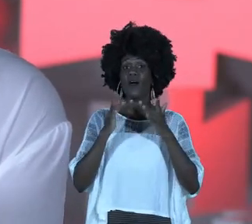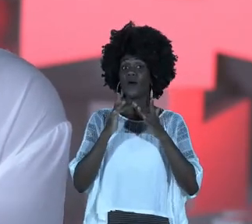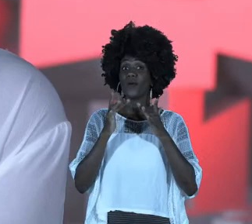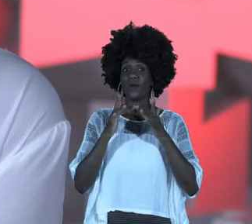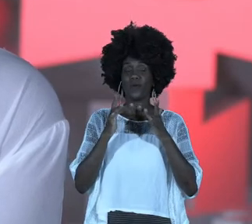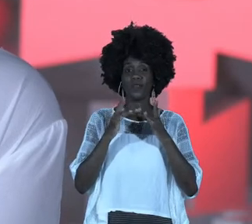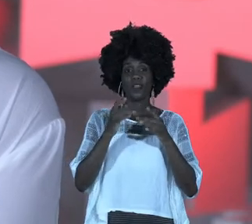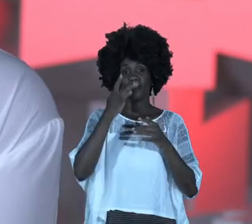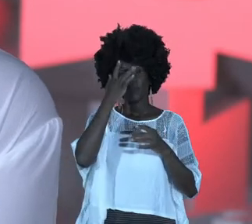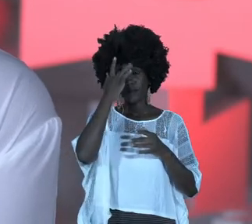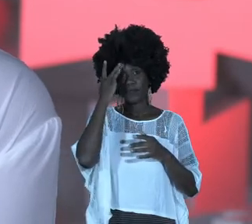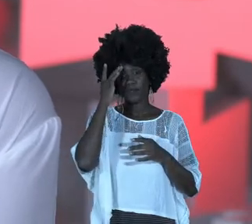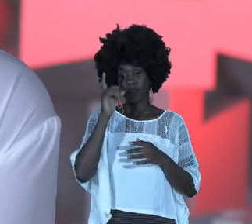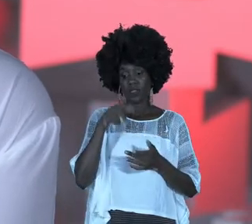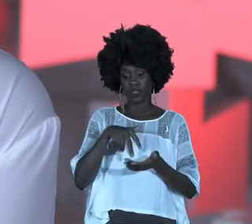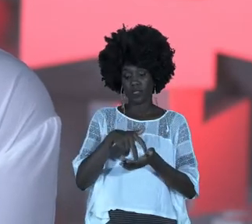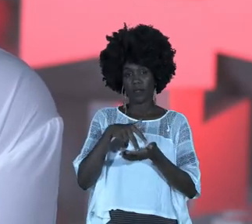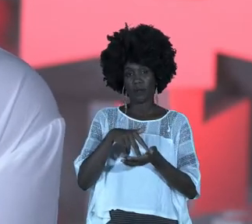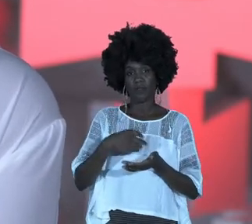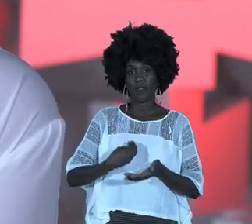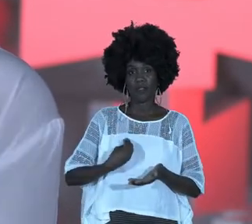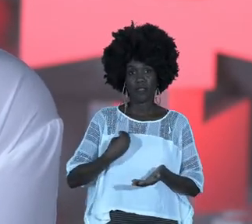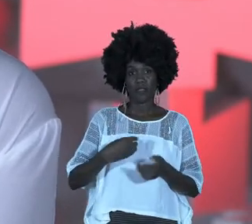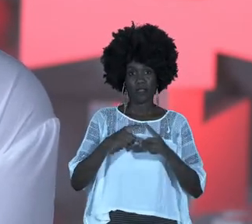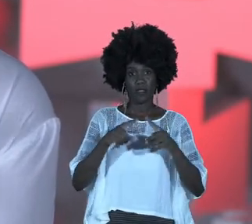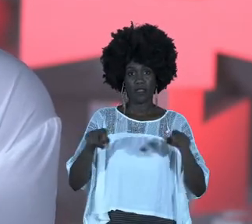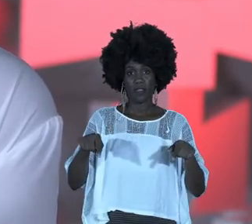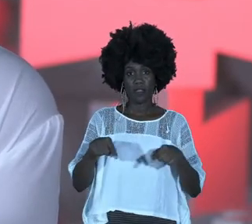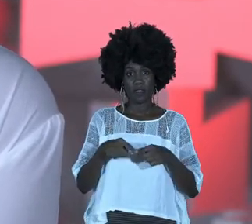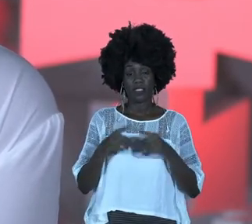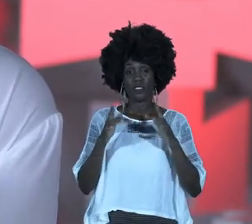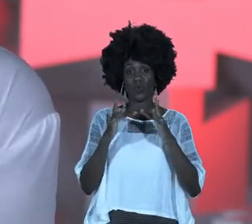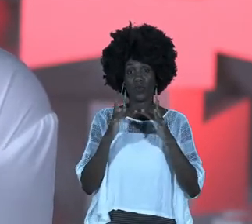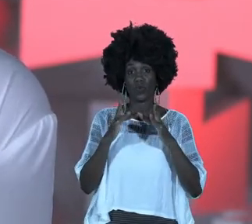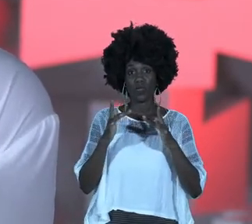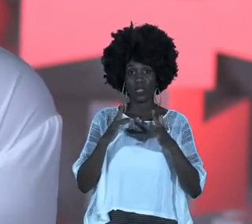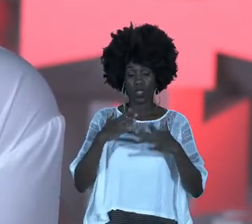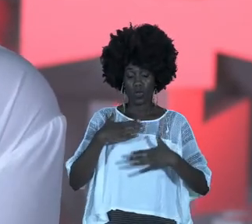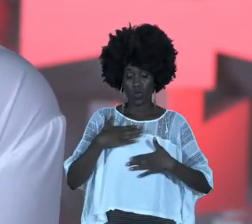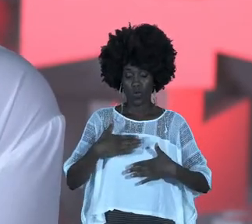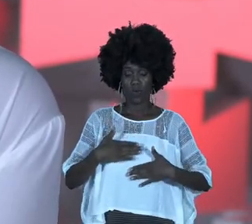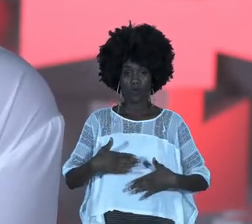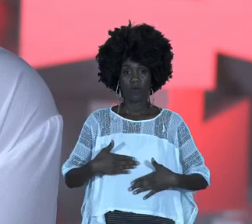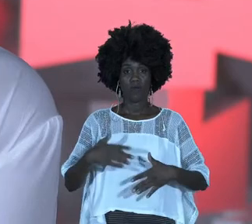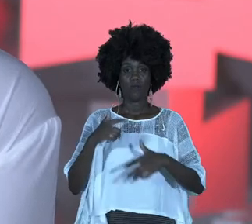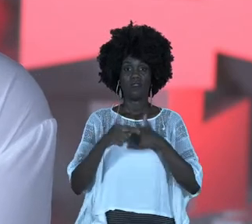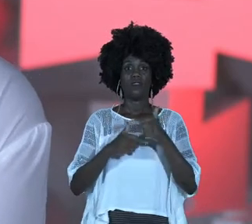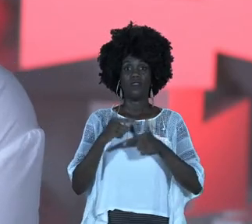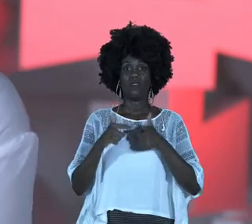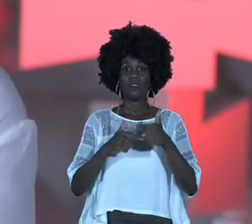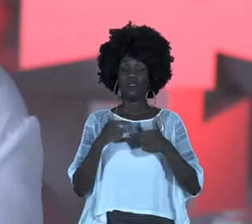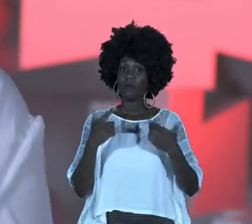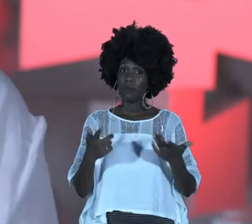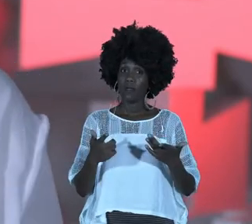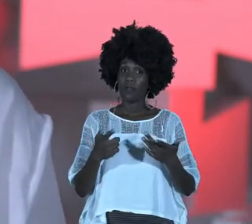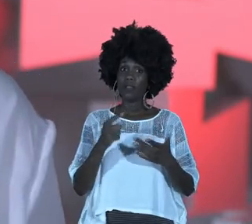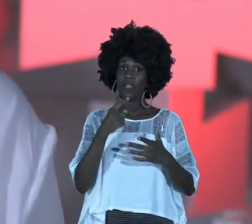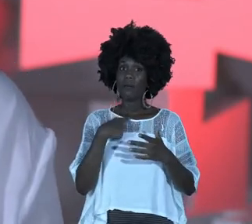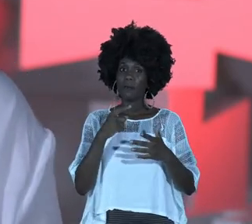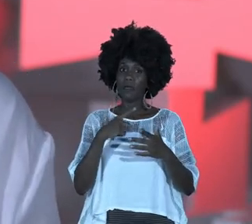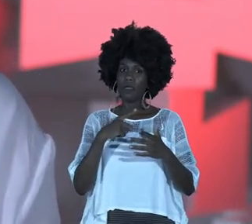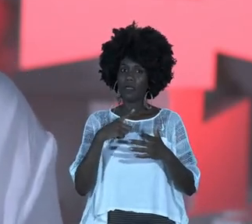desse espectador que está aqui em pé na sala, sua relação corporal com o trabalho. E a